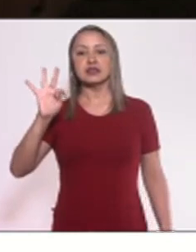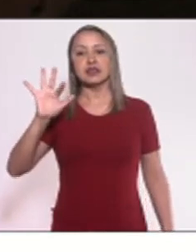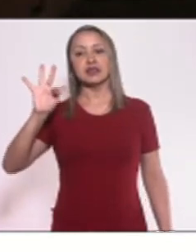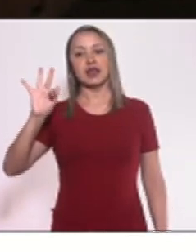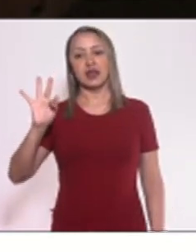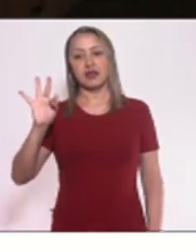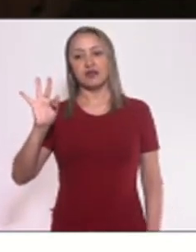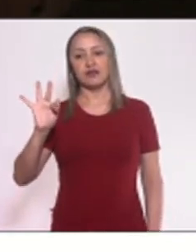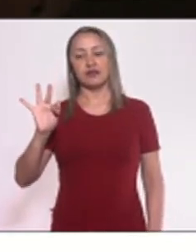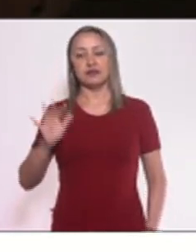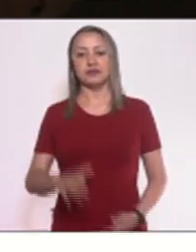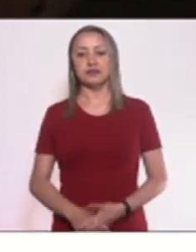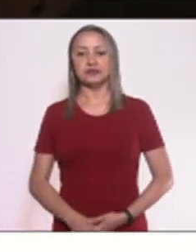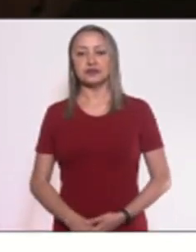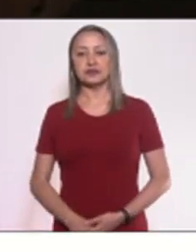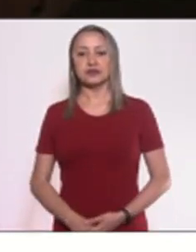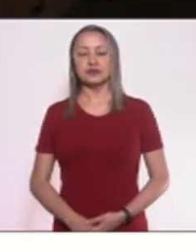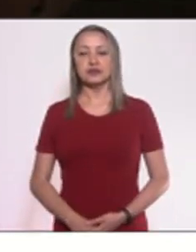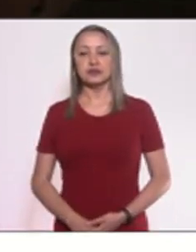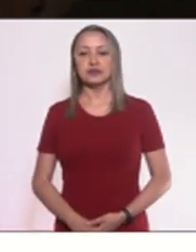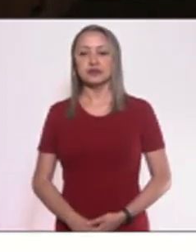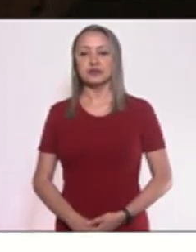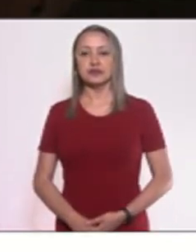Federal, que é